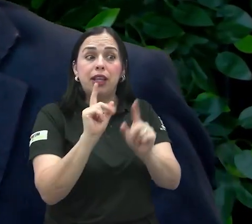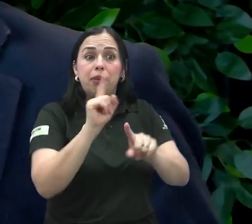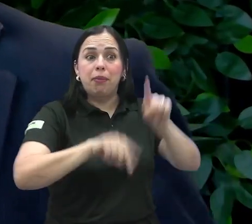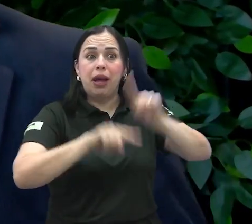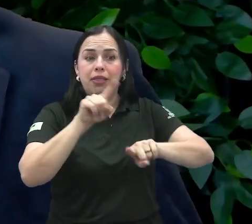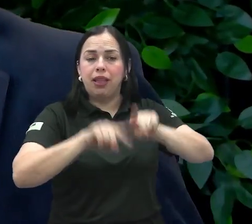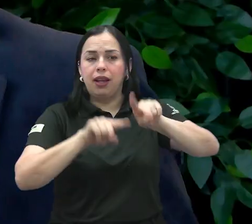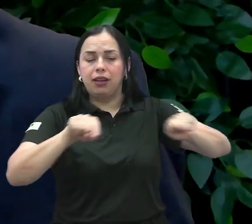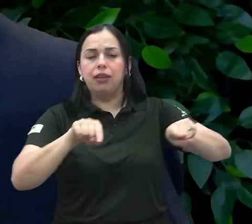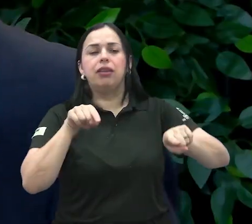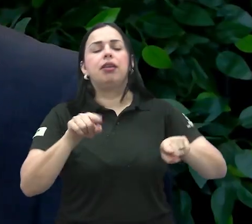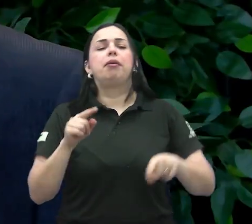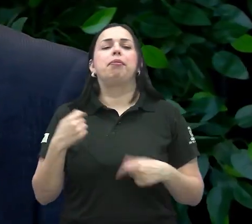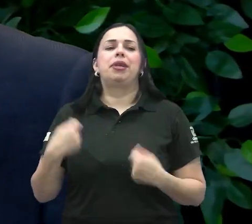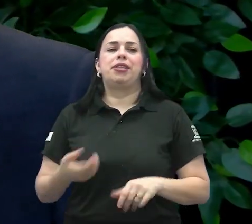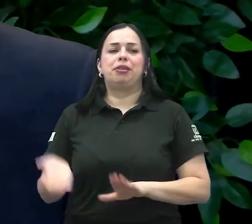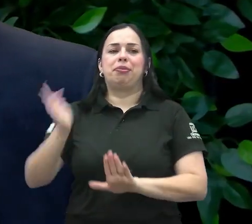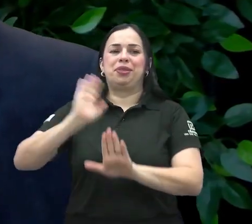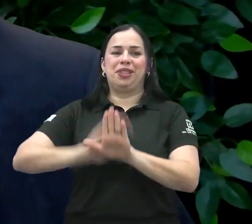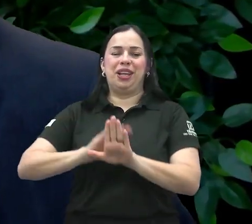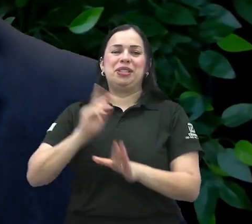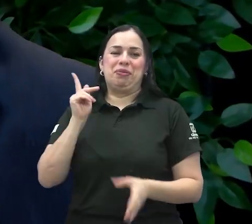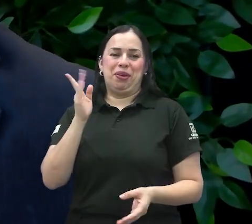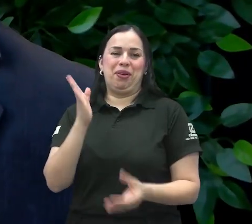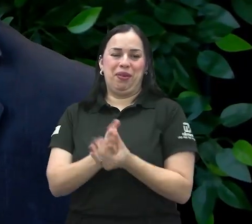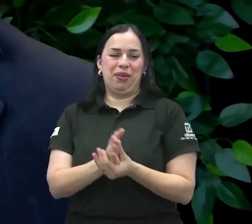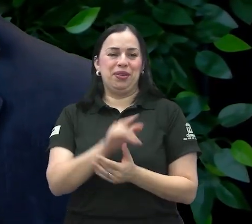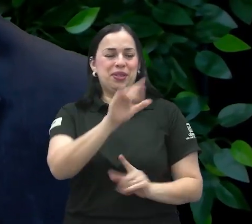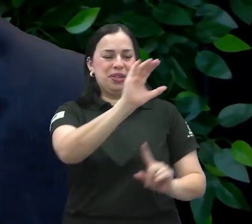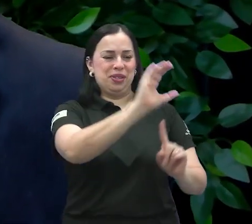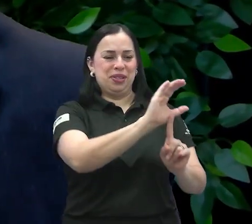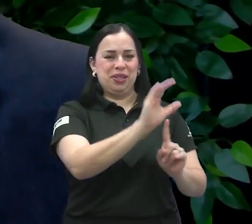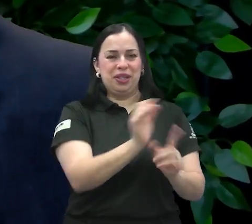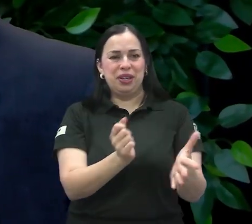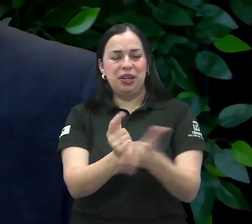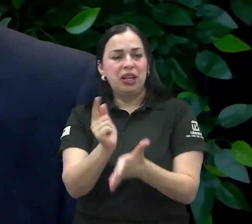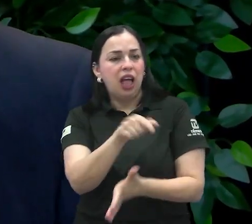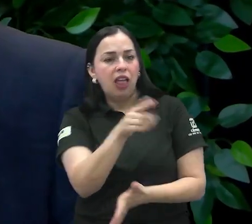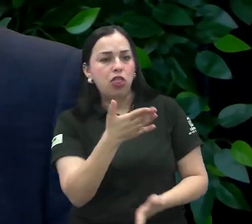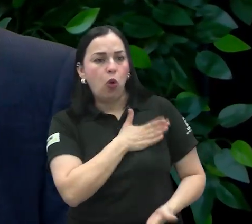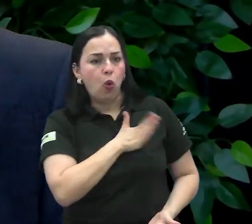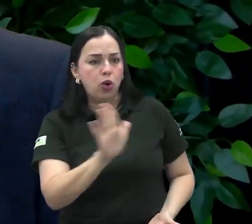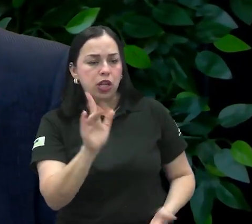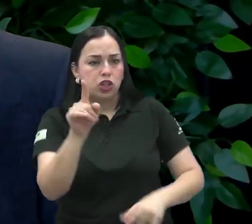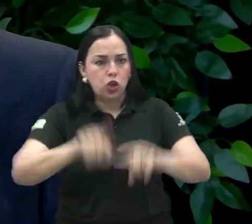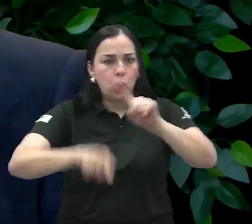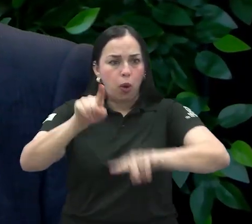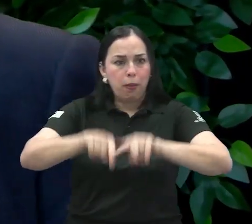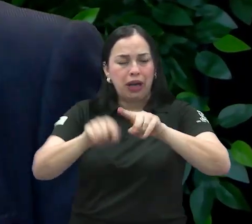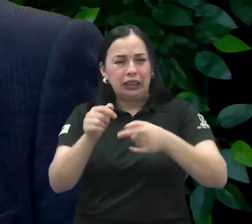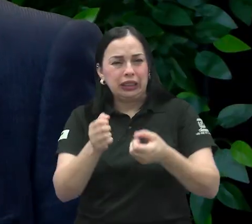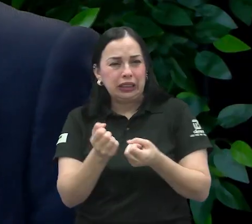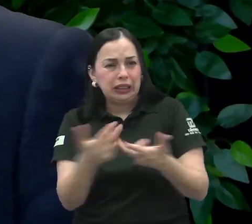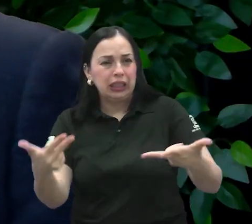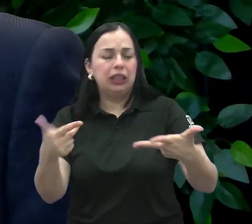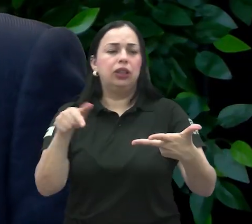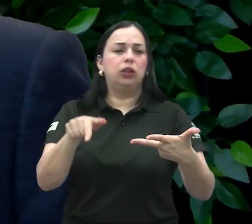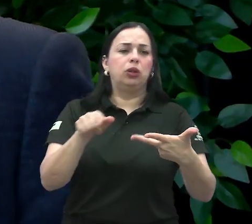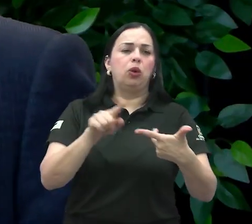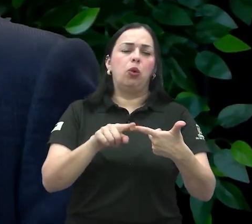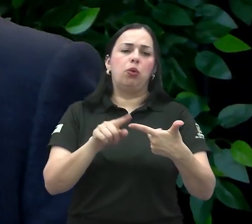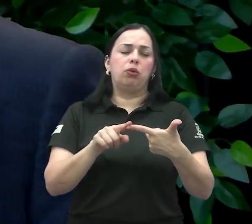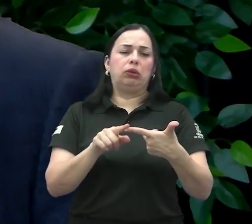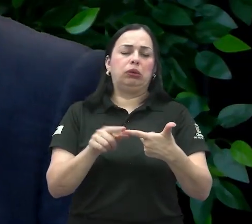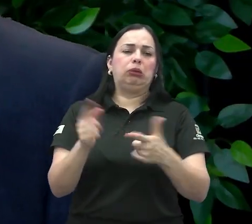fornecedor oferecendo produtos, oferecendo serviços, vai ter um consumidor final e esse consumidor final, ficando insatisfeito com a